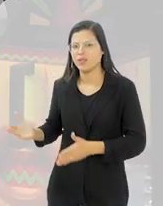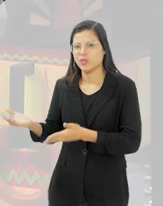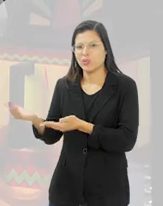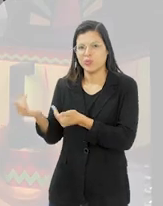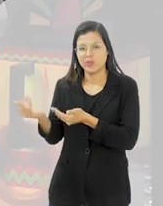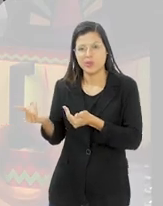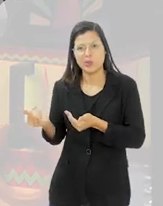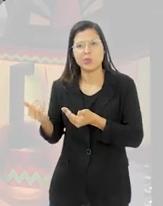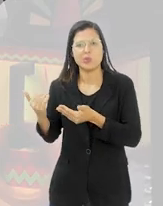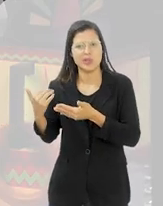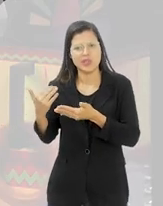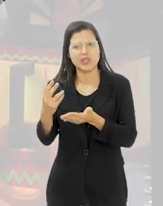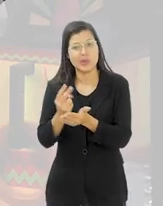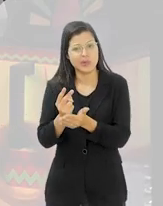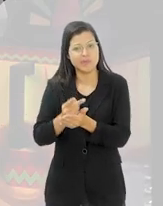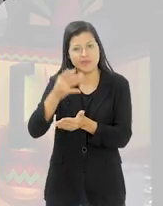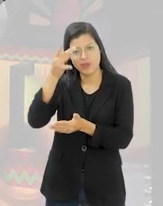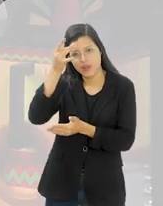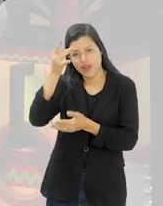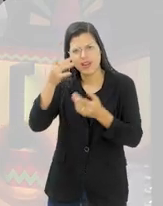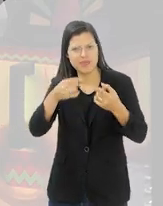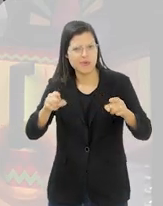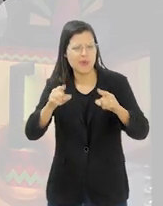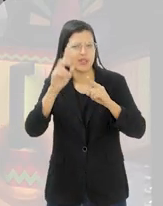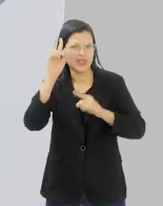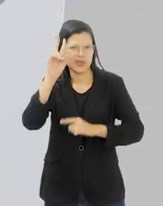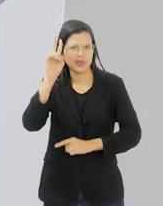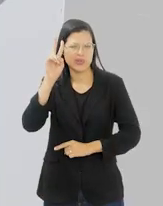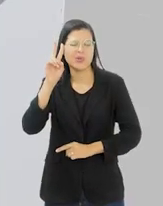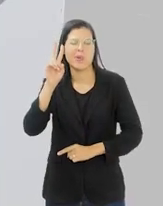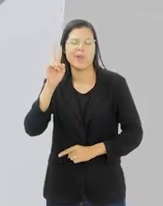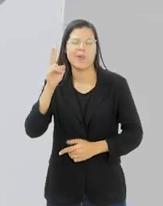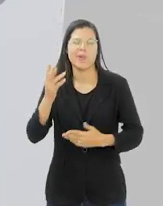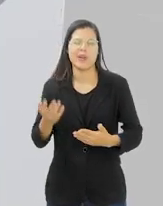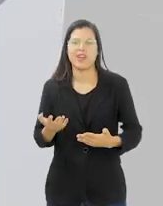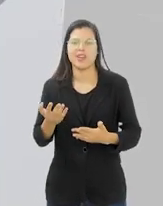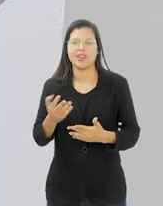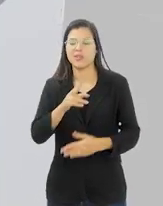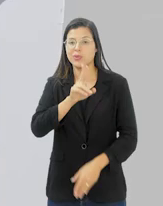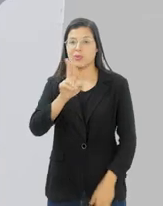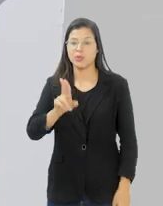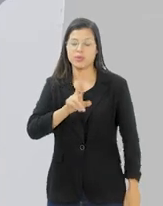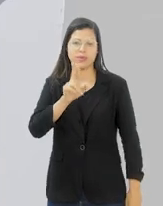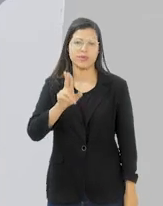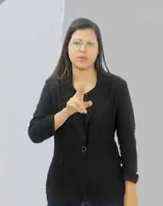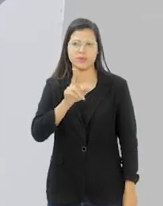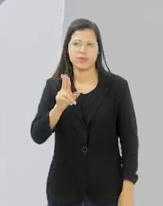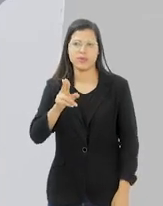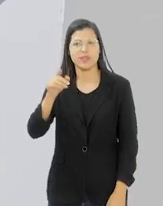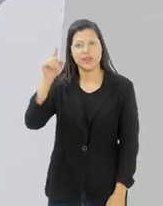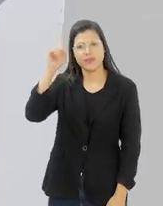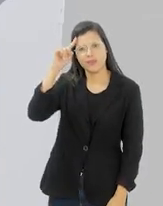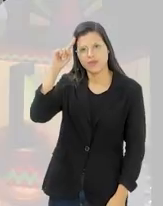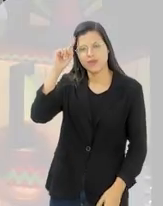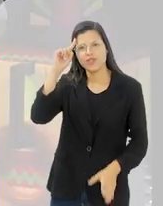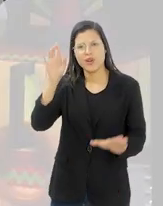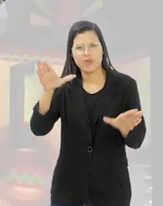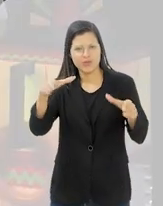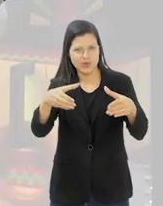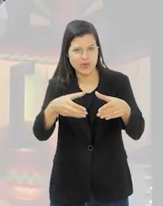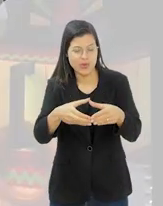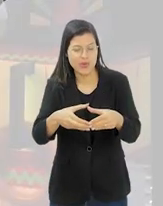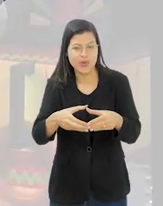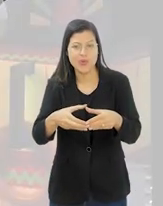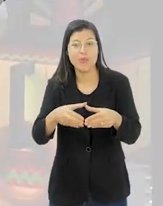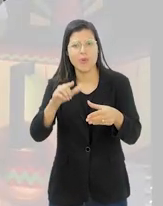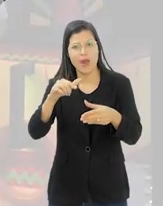nossa juventude, até hoje a gente guarda, né? Os enredos, né? Exatamente, os enredos que a gente acabou utilizando no nosso dia a dia, na escola,